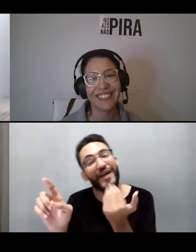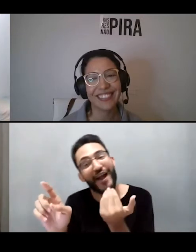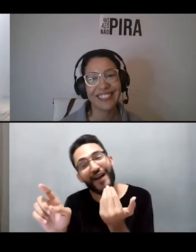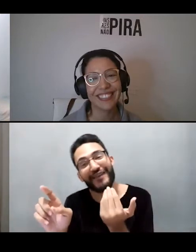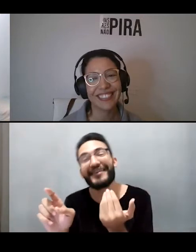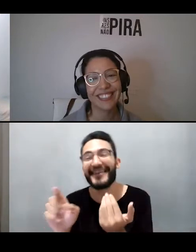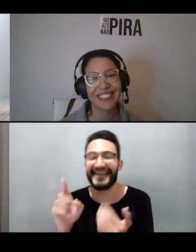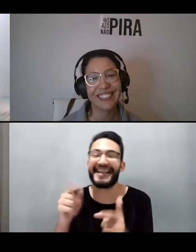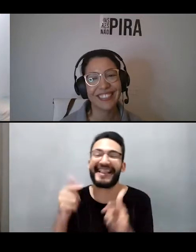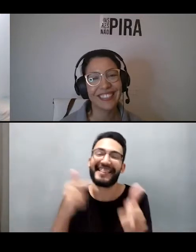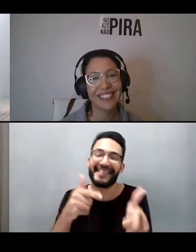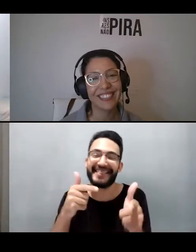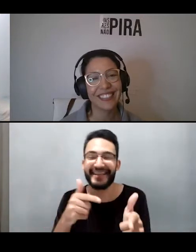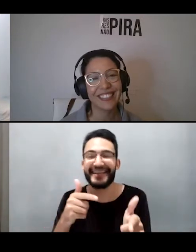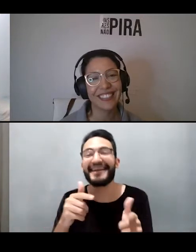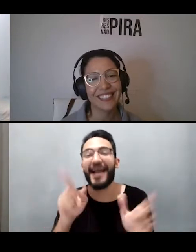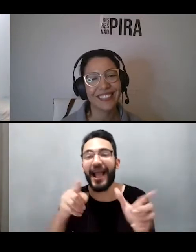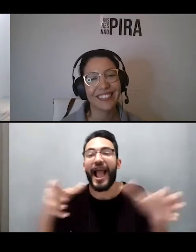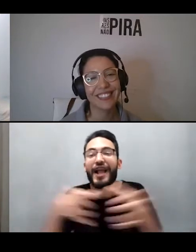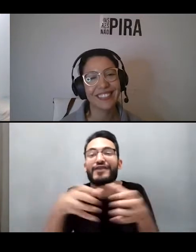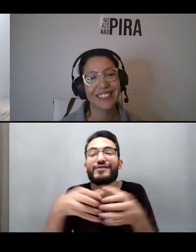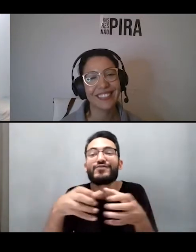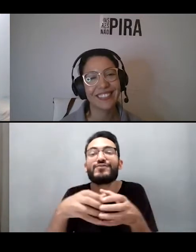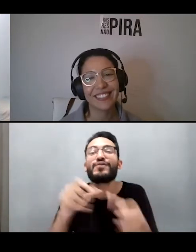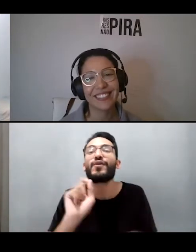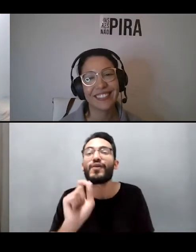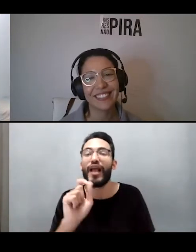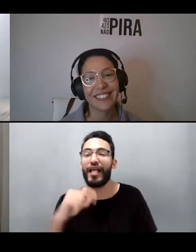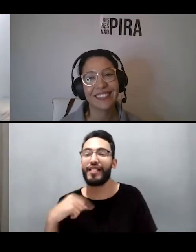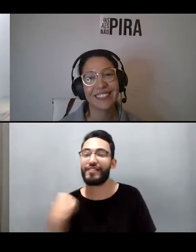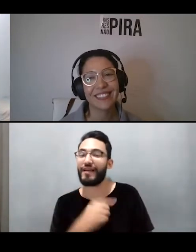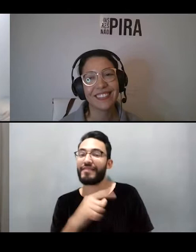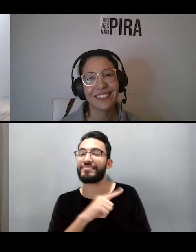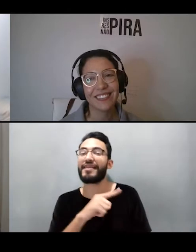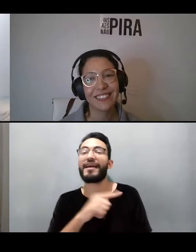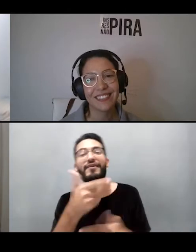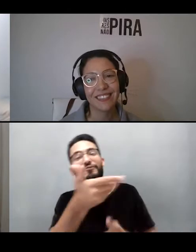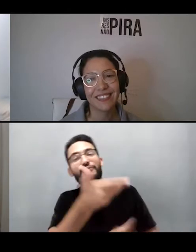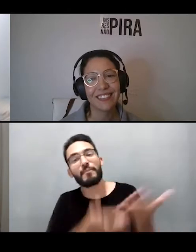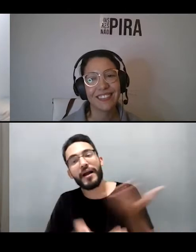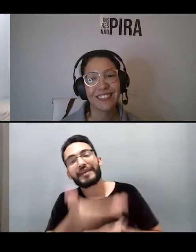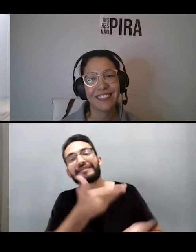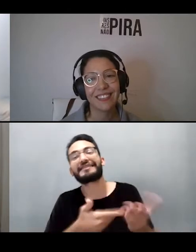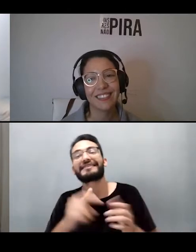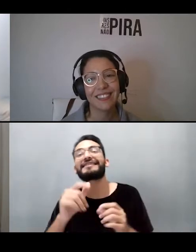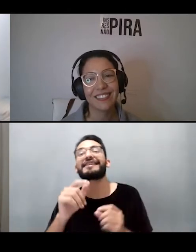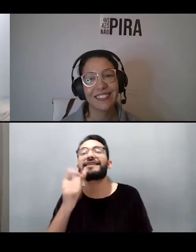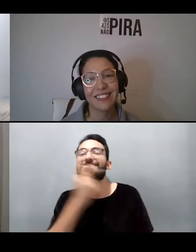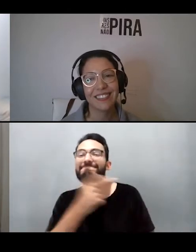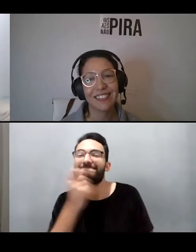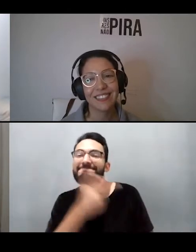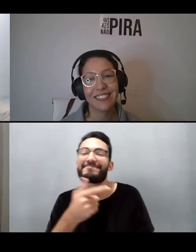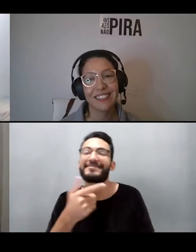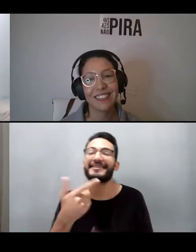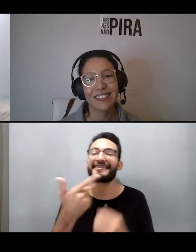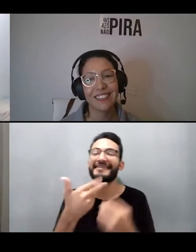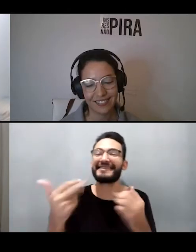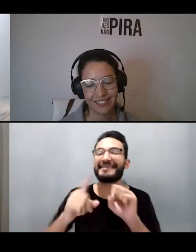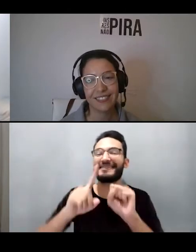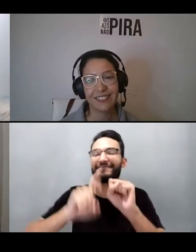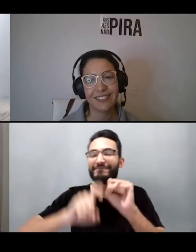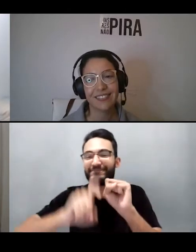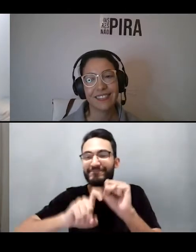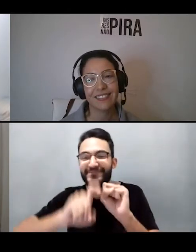Tio do Pavê. É um grupo para, né, uma comunidade que a gente tem para poder partilhar, né, tirinhas, GIFs, para a gente